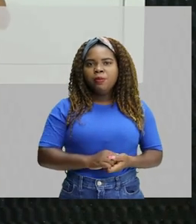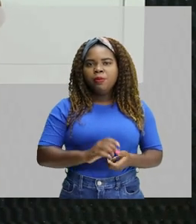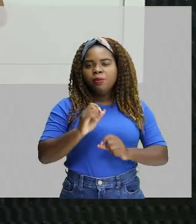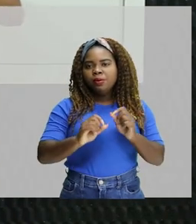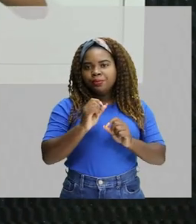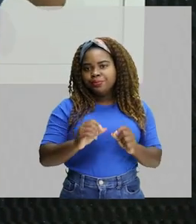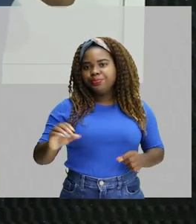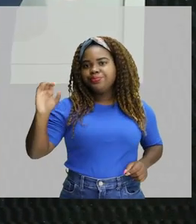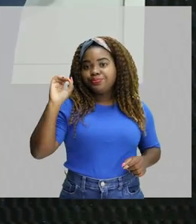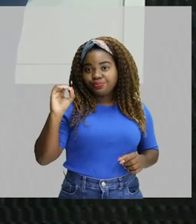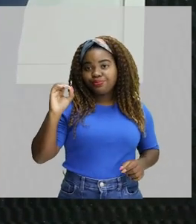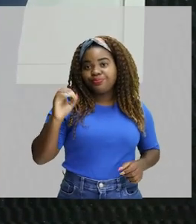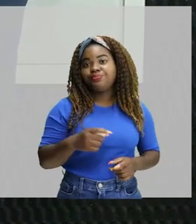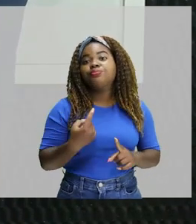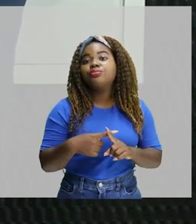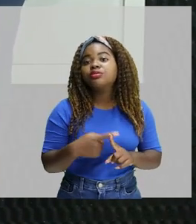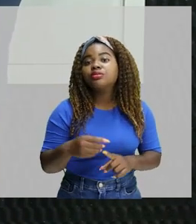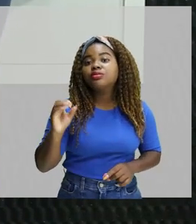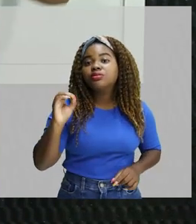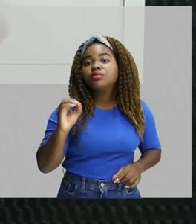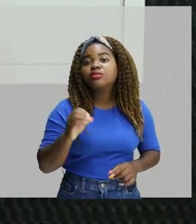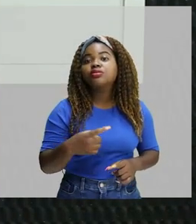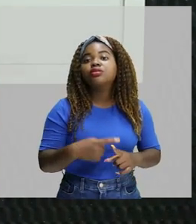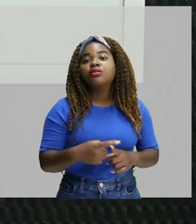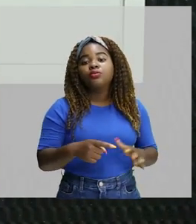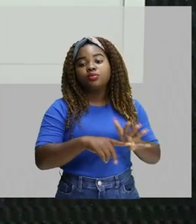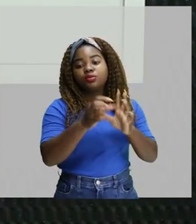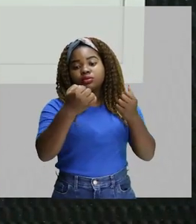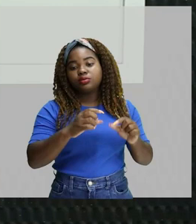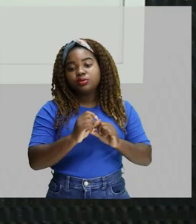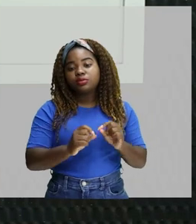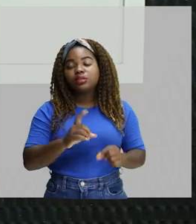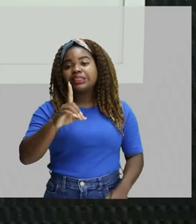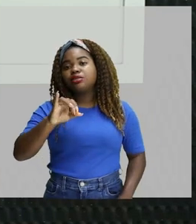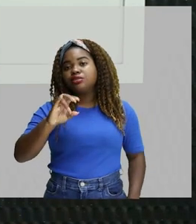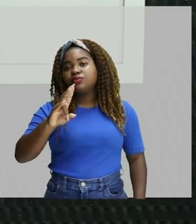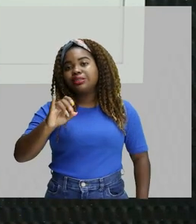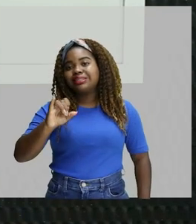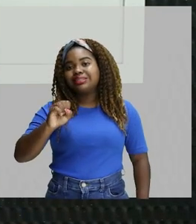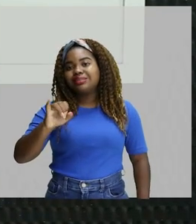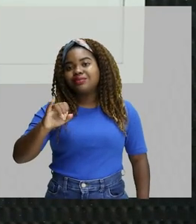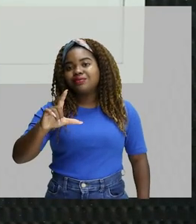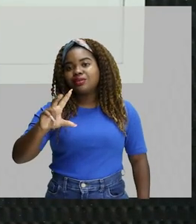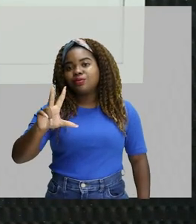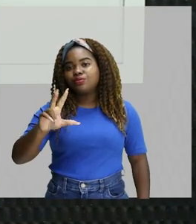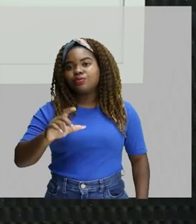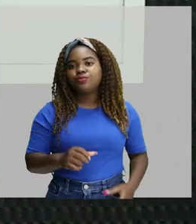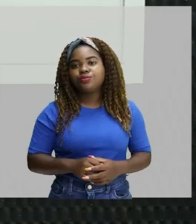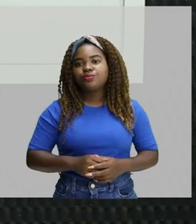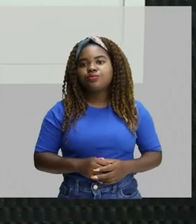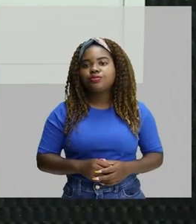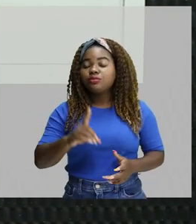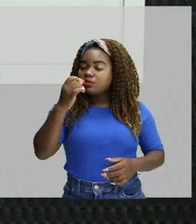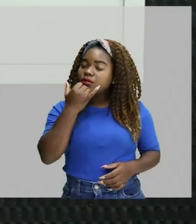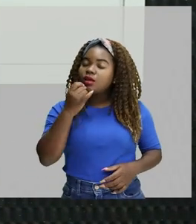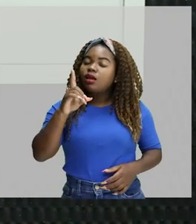cara aqui é zero Por que que ele é zero porque ele falou que é divisível tá olha então divisível ele falou que tem